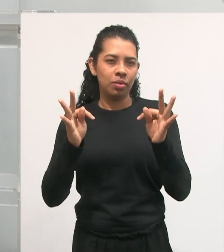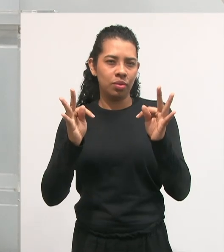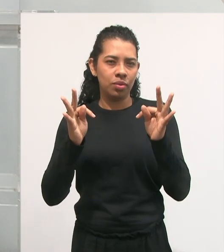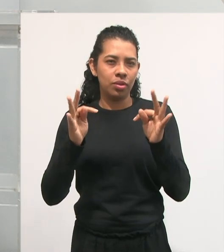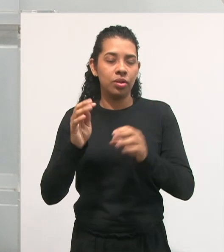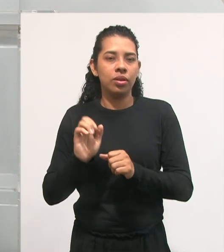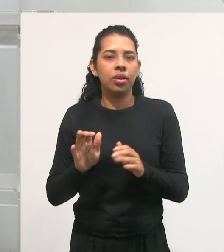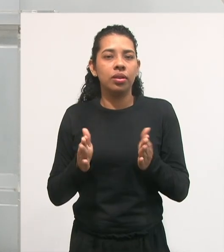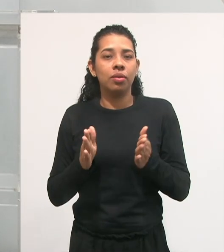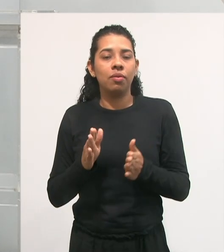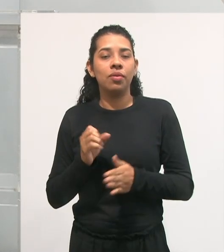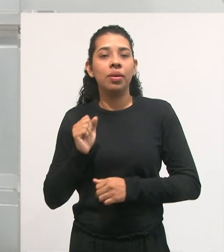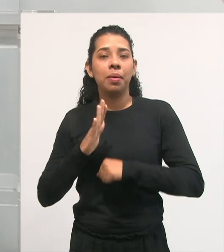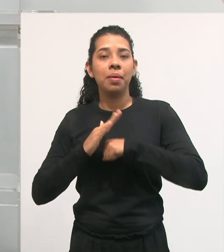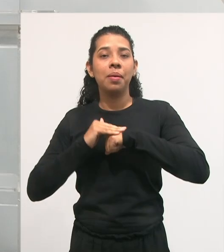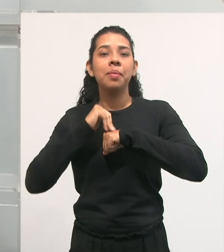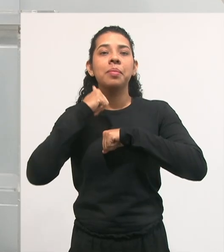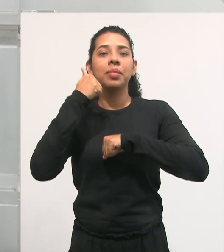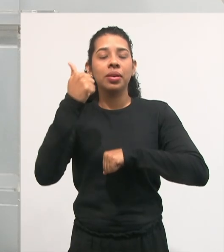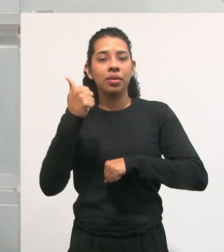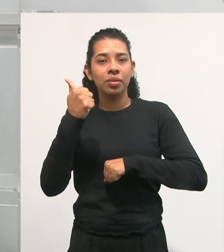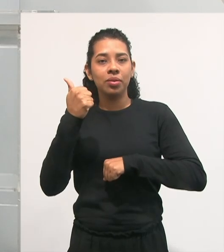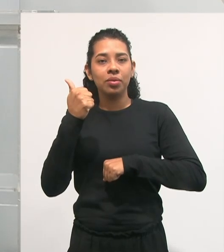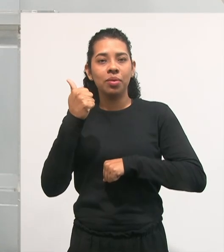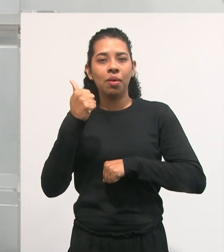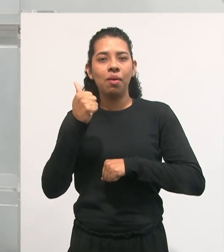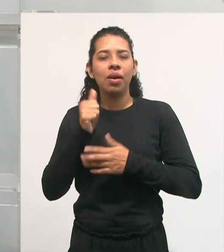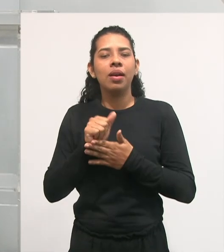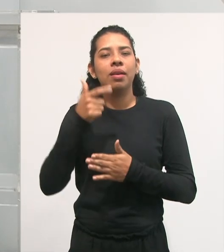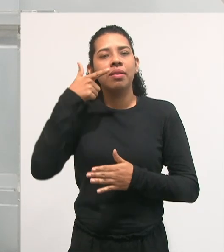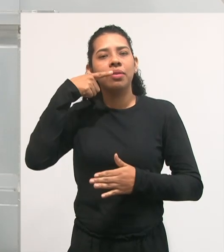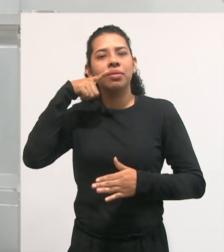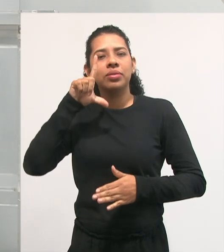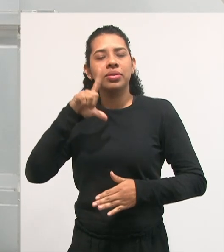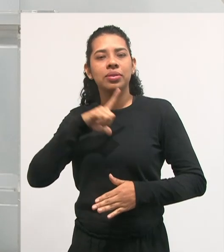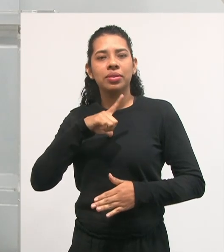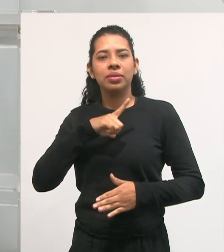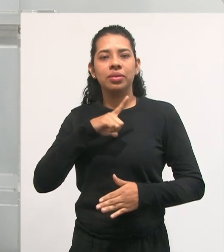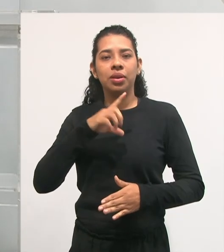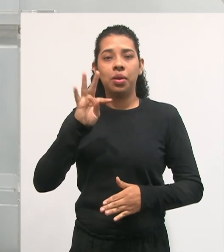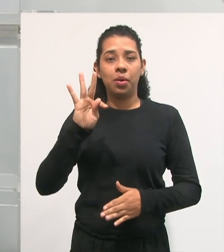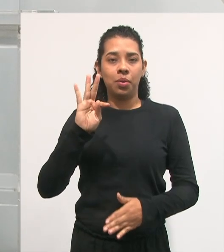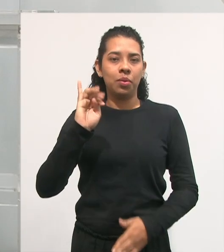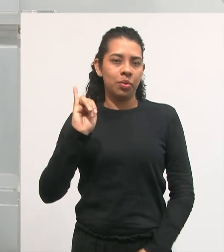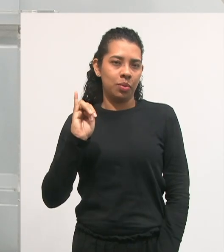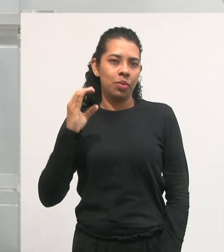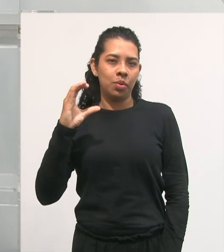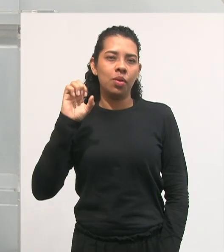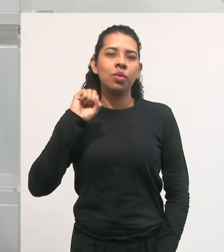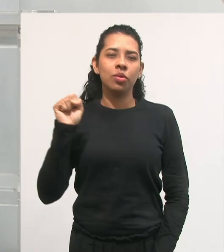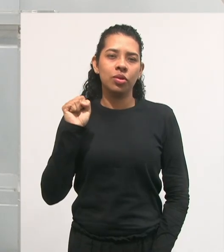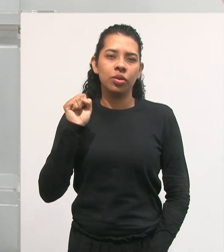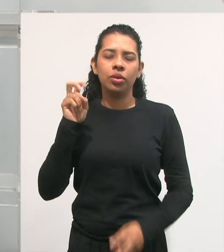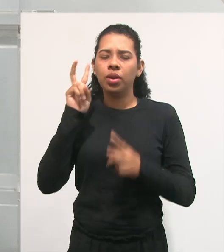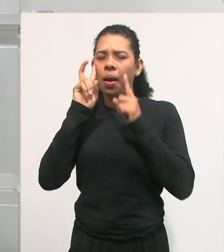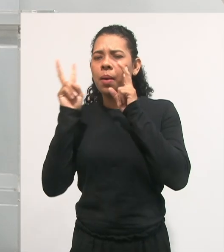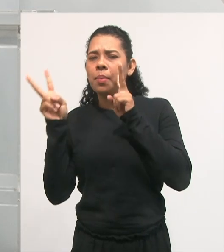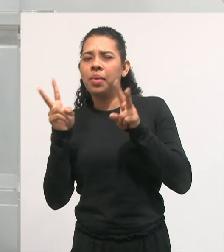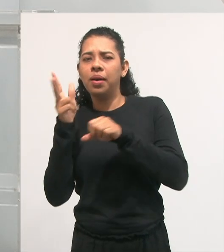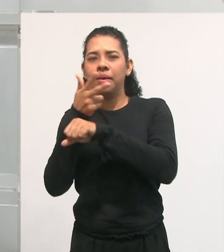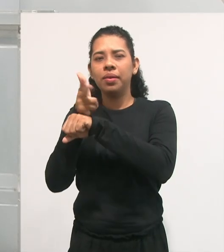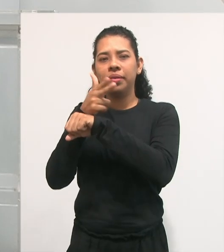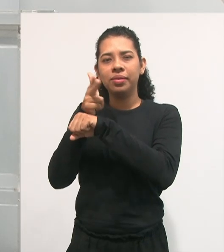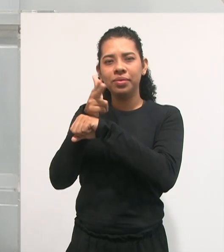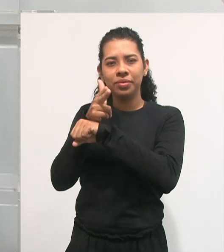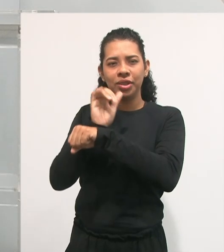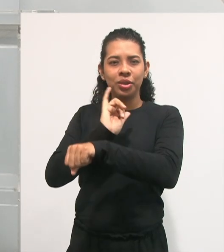das vezes ele vai ter acesso a isso por meio de uma TIC, por meio do celular, de um vídeo que ele assistiu no